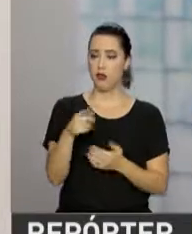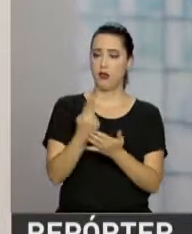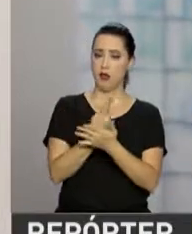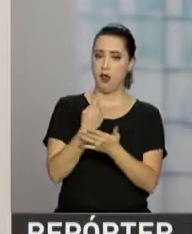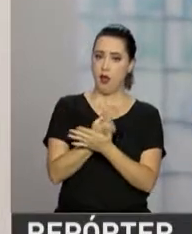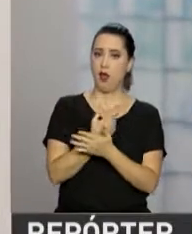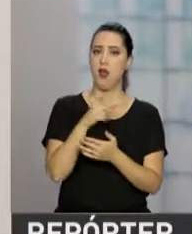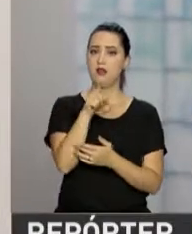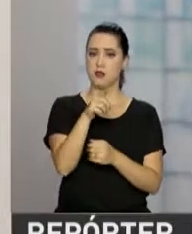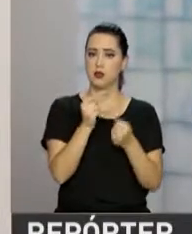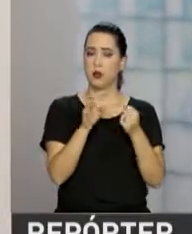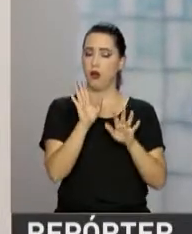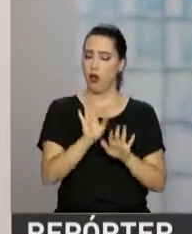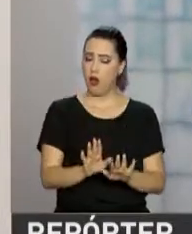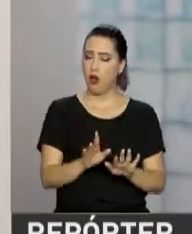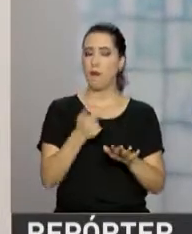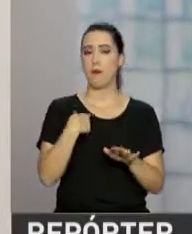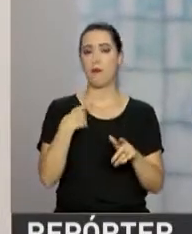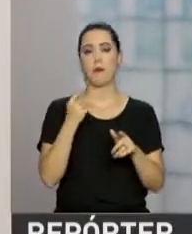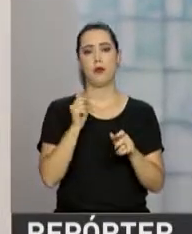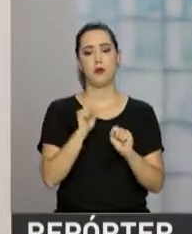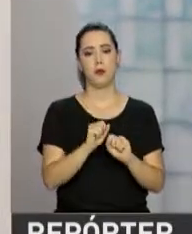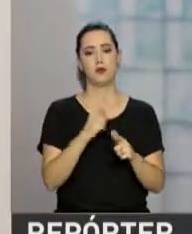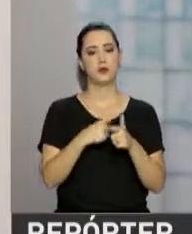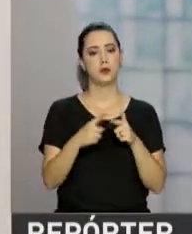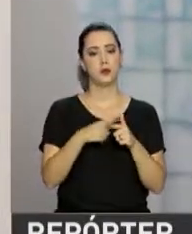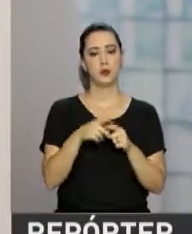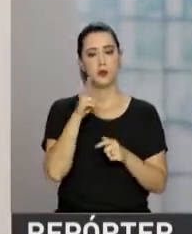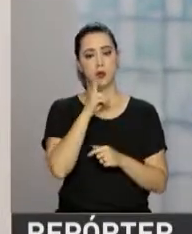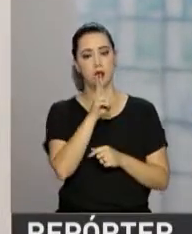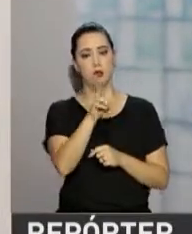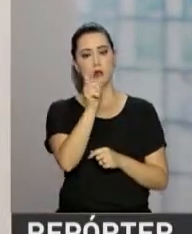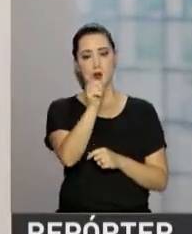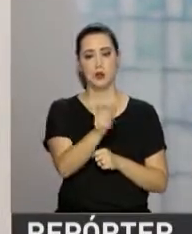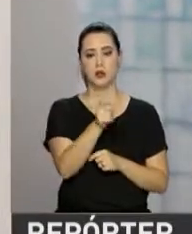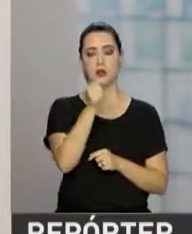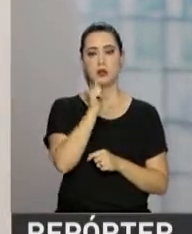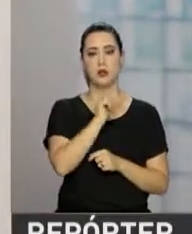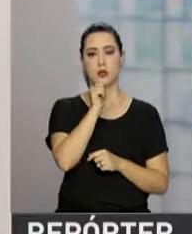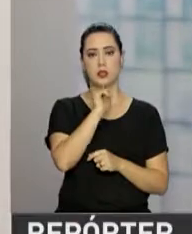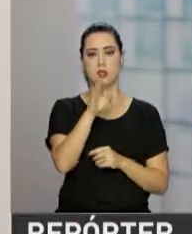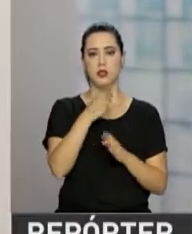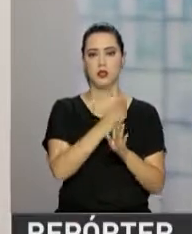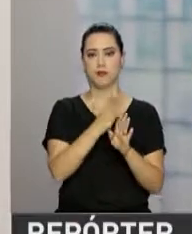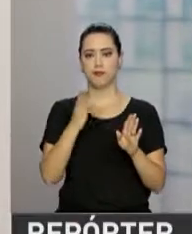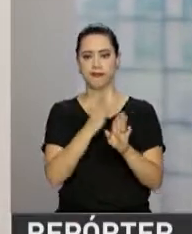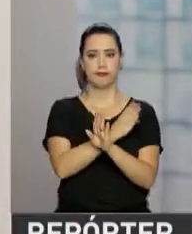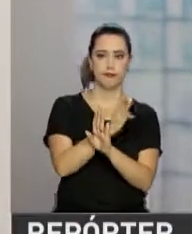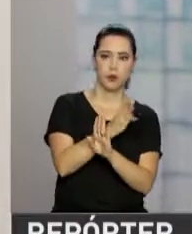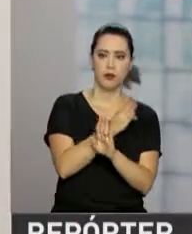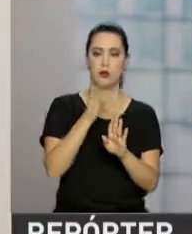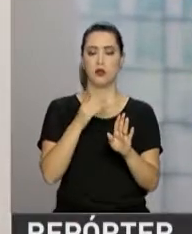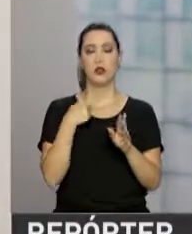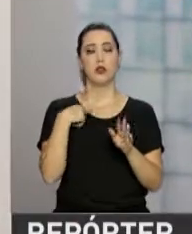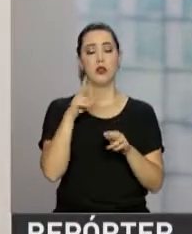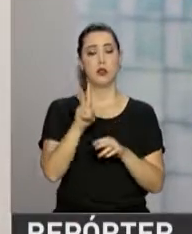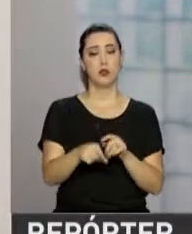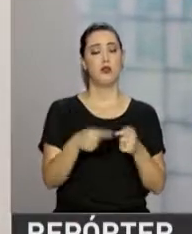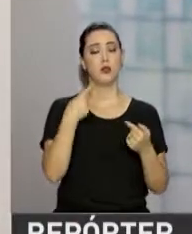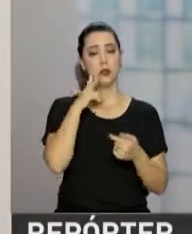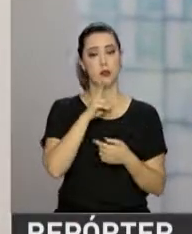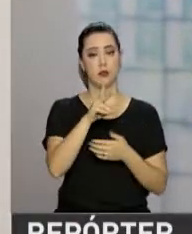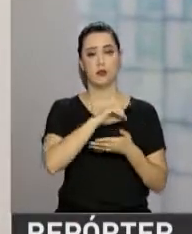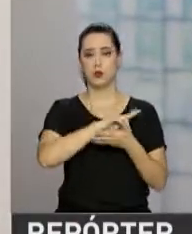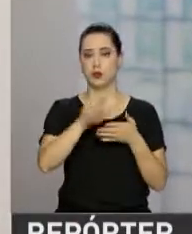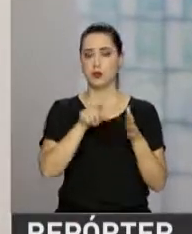pode causar um acidente para alguém então apae olha tá vendo ali aquela senhora furou a fila ela não pode então são essas